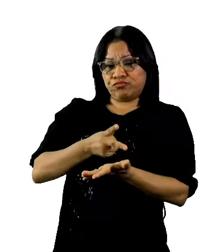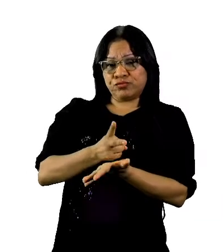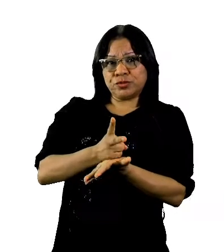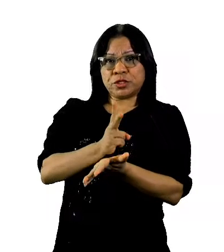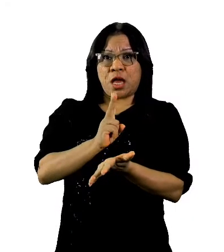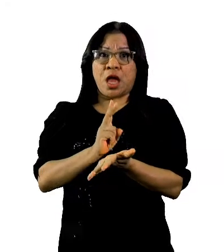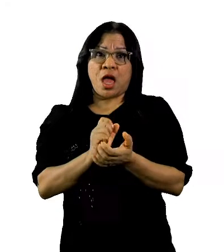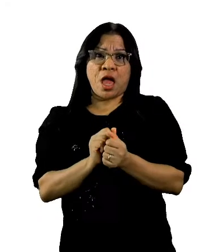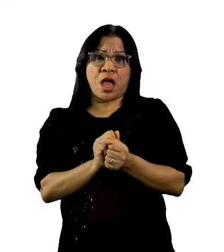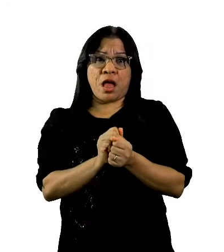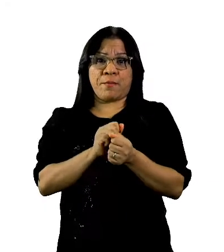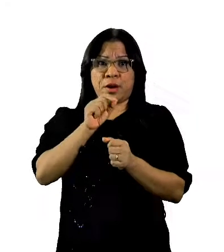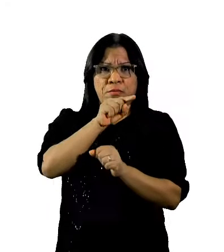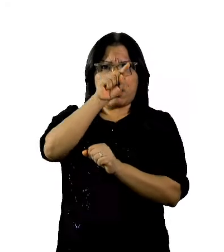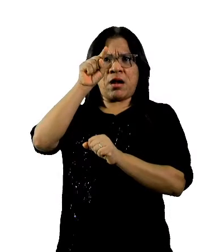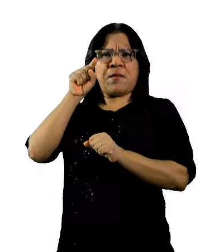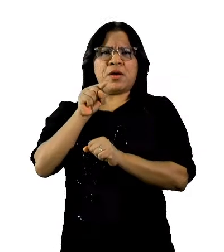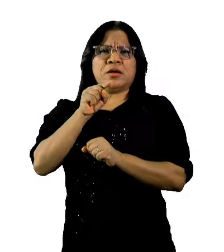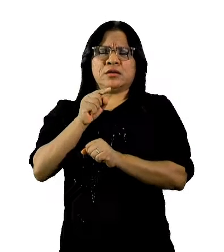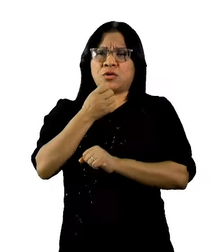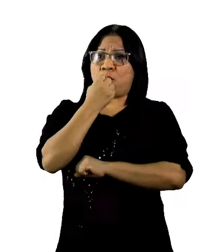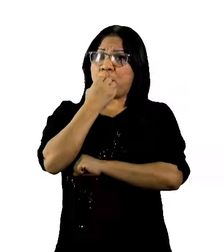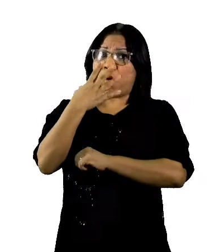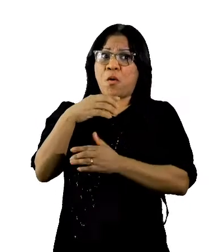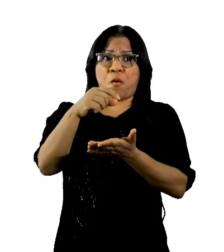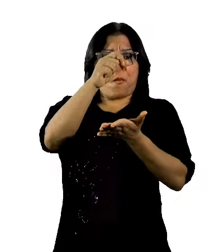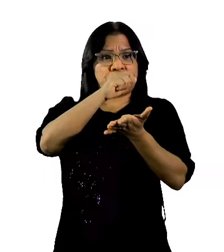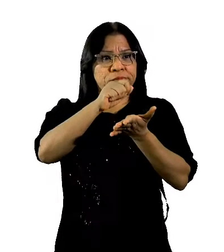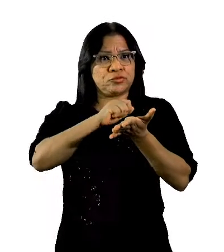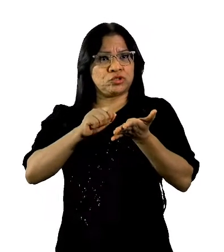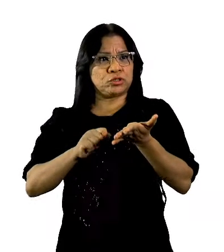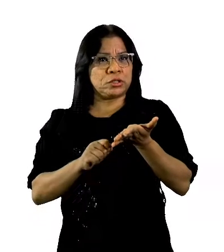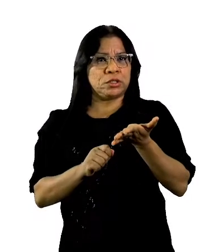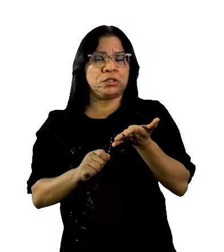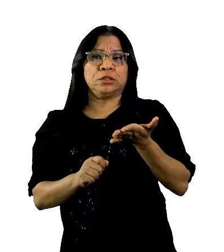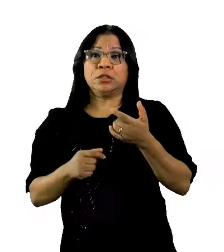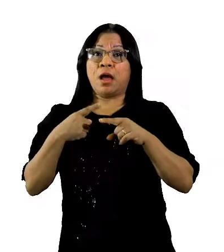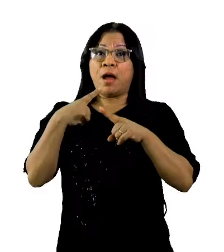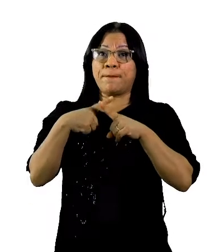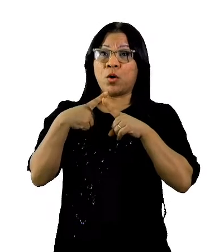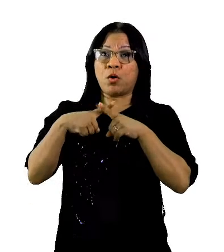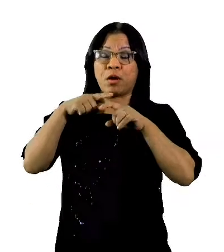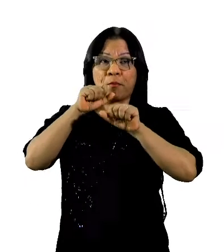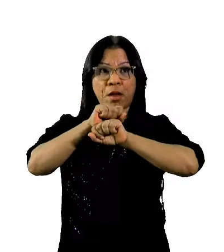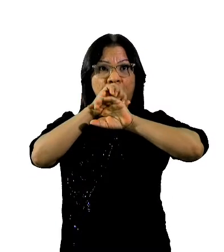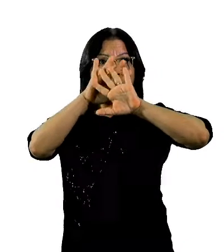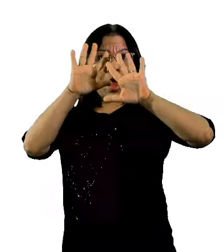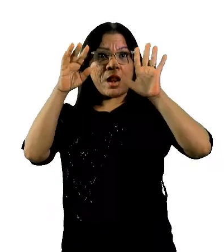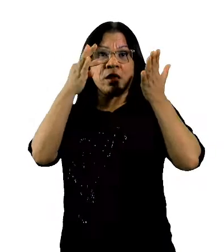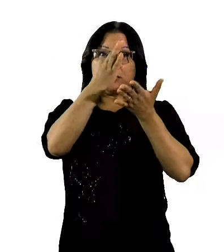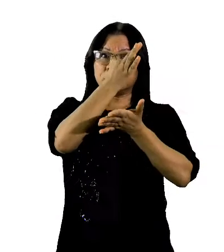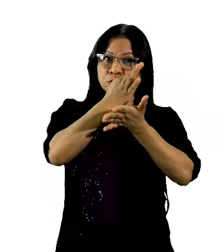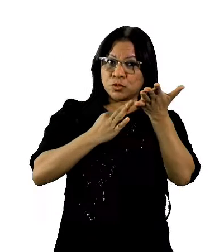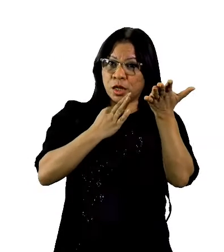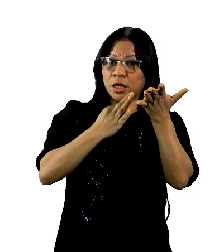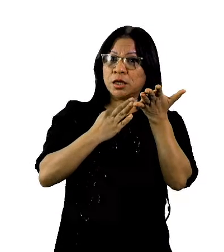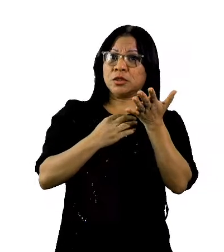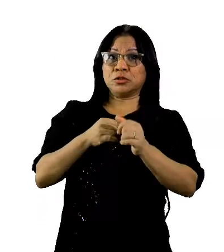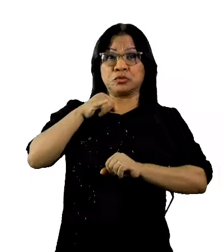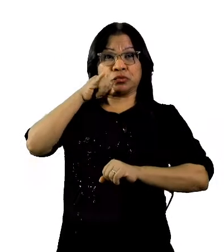exclamação. Nossa missão é dar clareza aos textos. Se não nos colocarem corretamente, vira uma confusão como